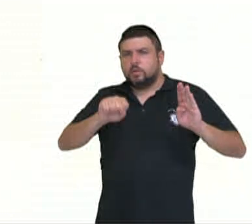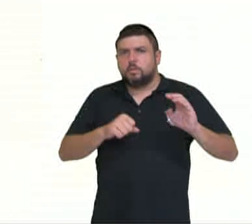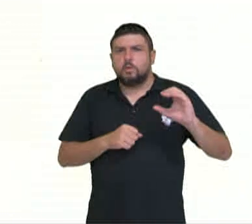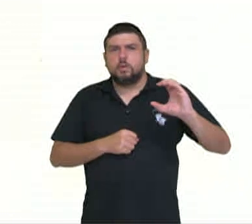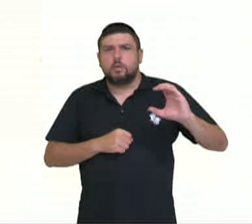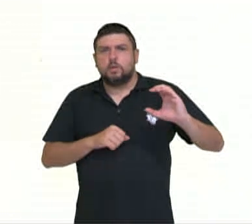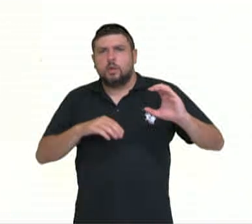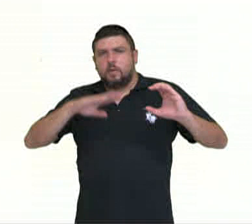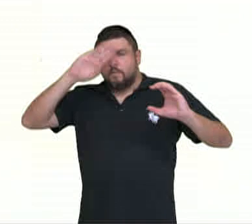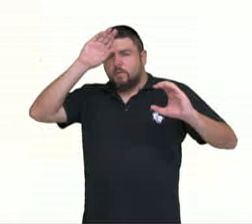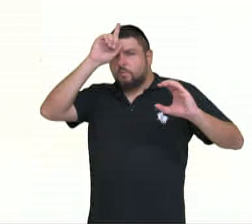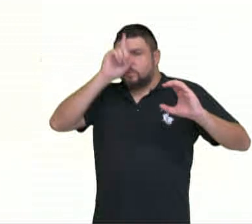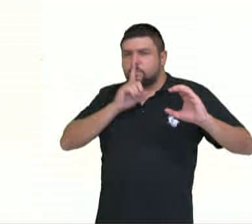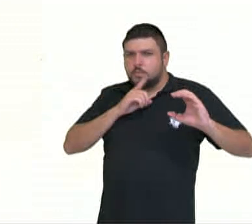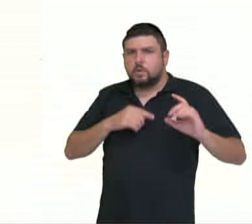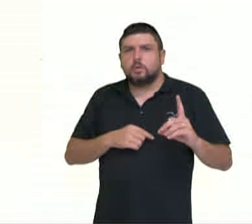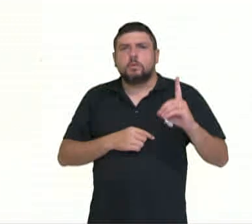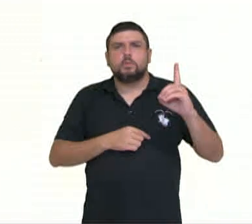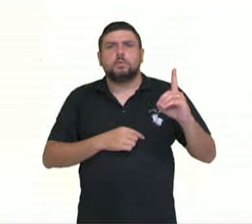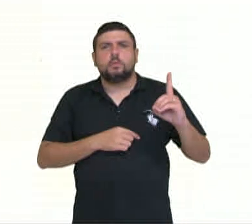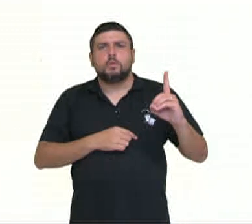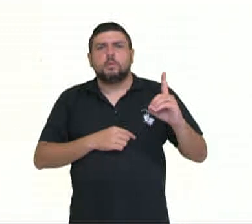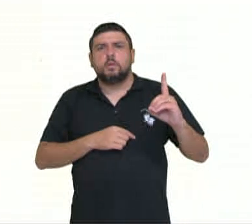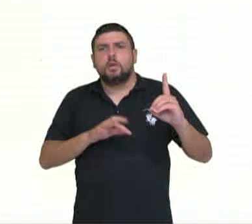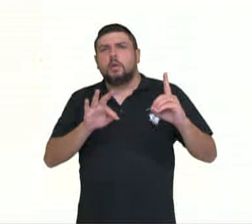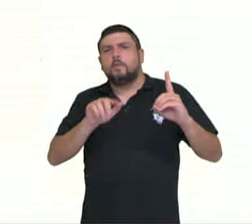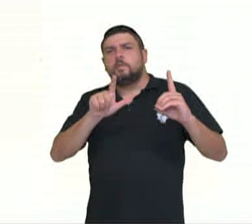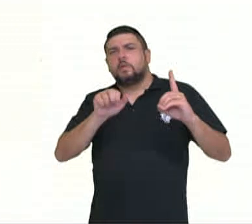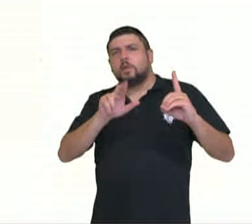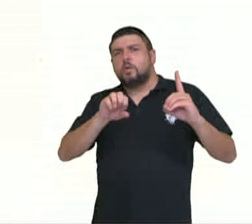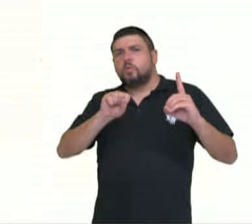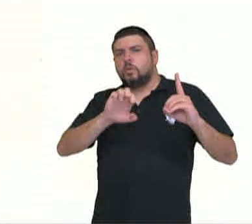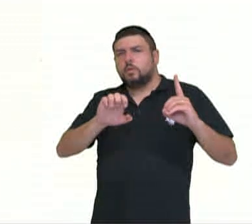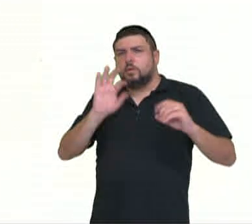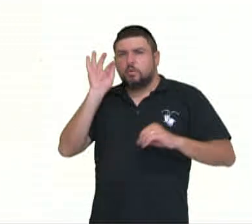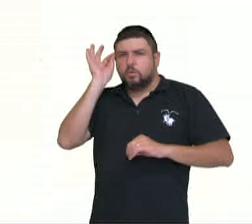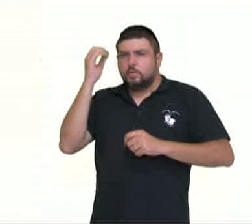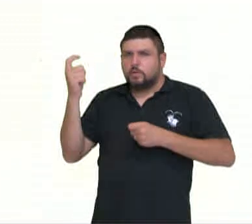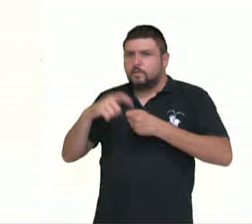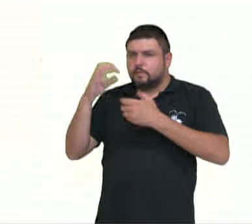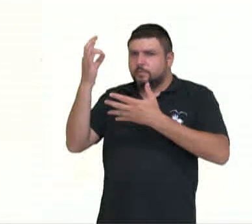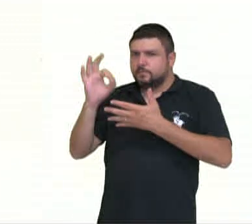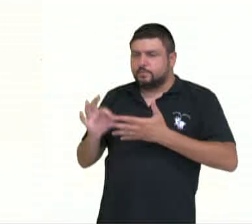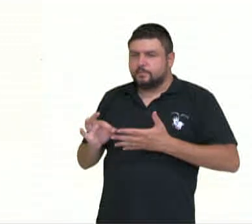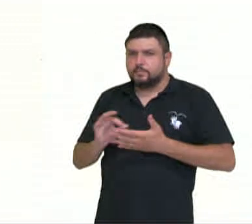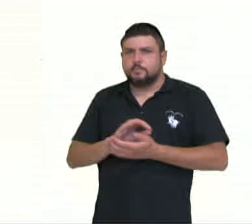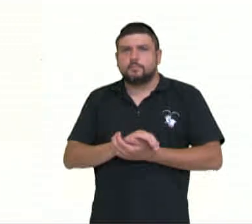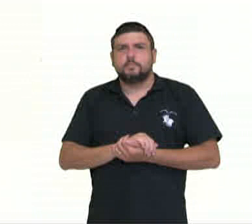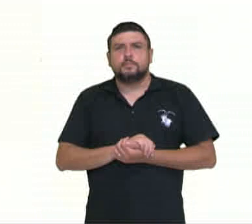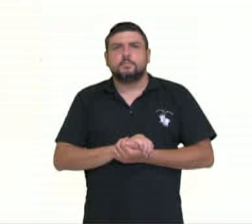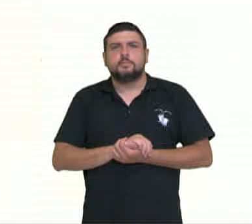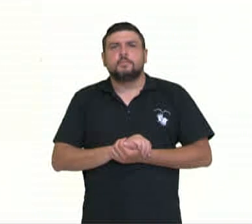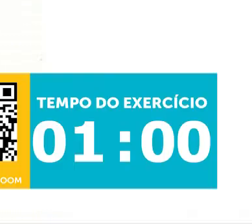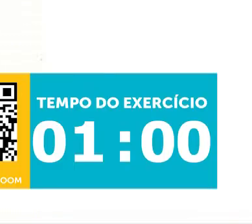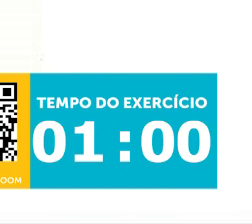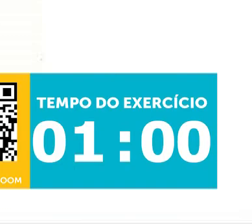C, febre amarela. Ou alternativa D, filariose. Nós já vamos retornar com a resposta para vocês.